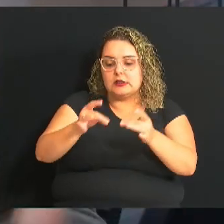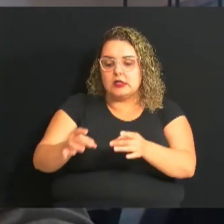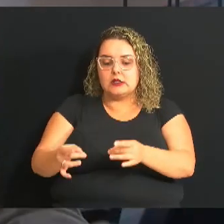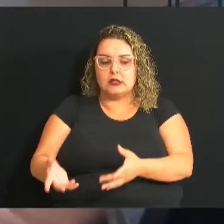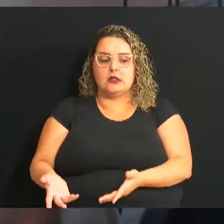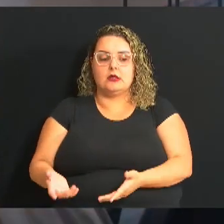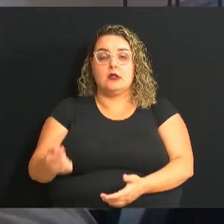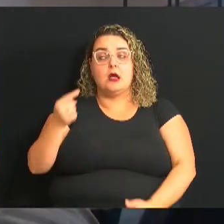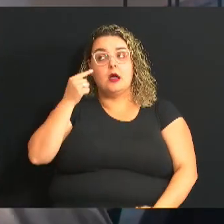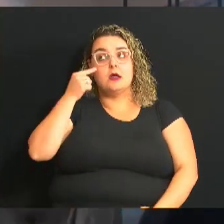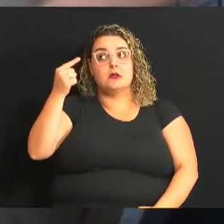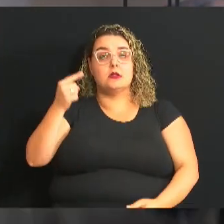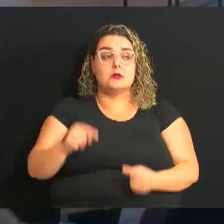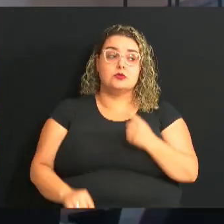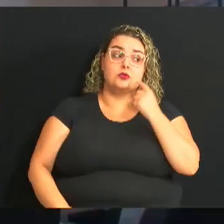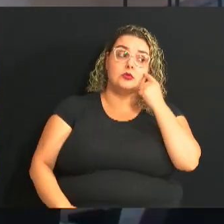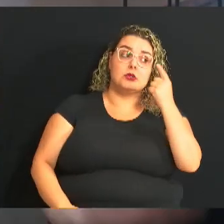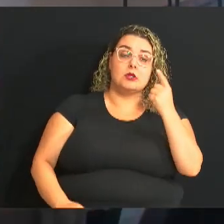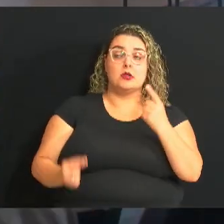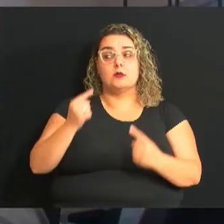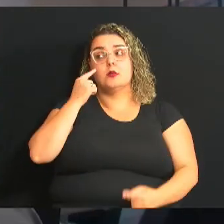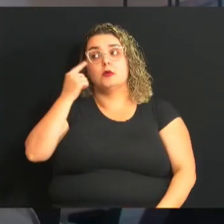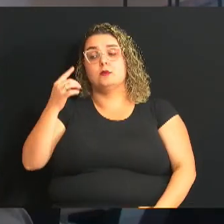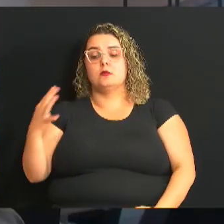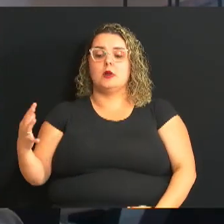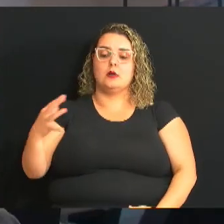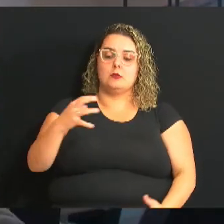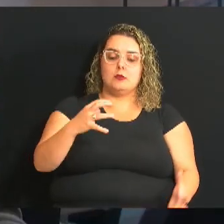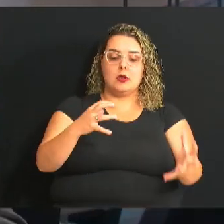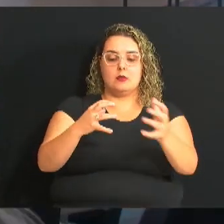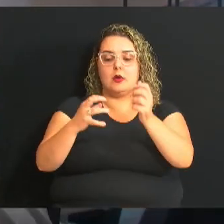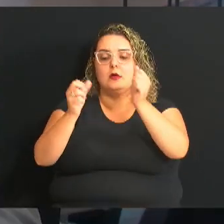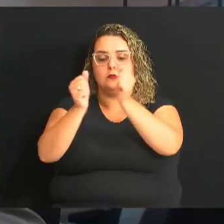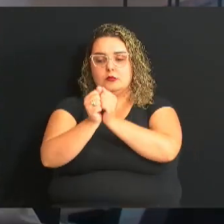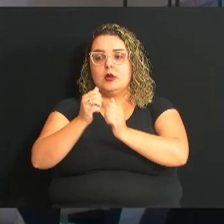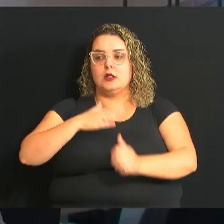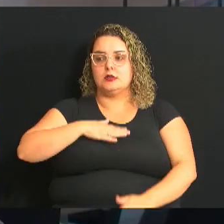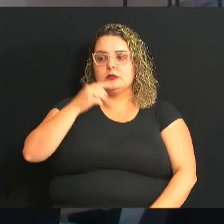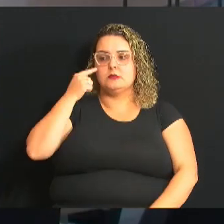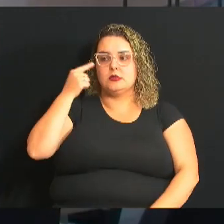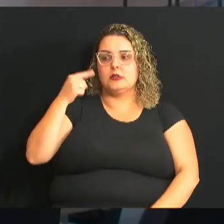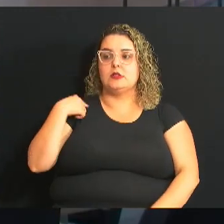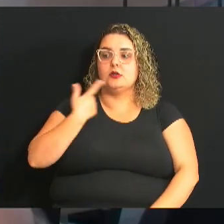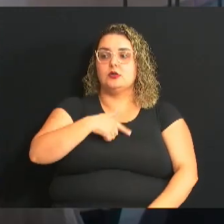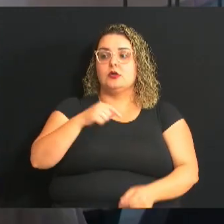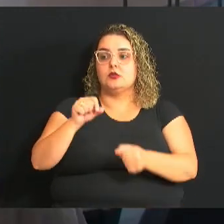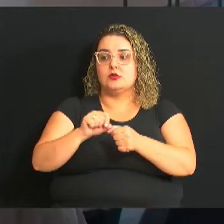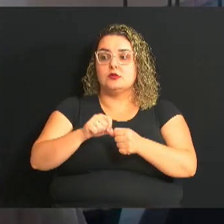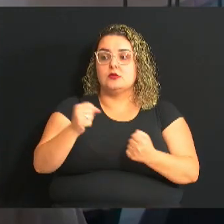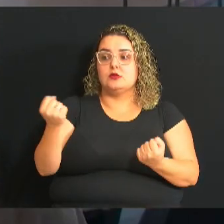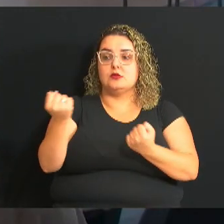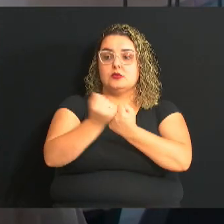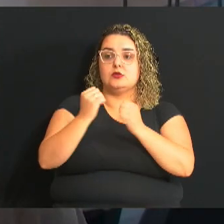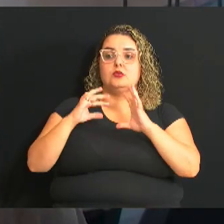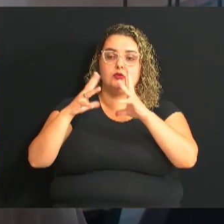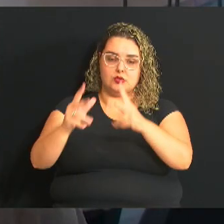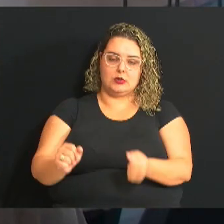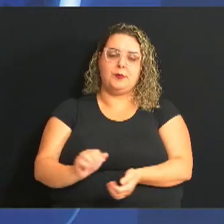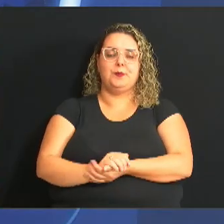alguns vereadores se juntaram às minhas ideias e nós fizemos um substitutivo total.